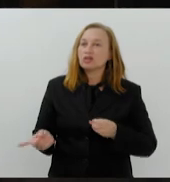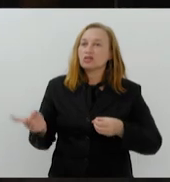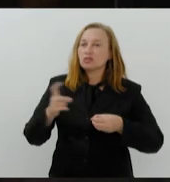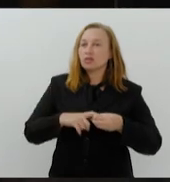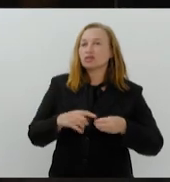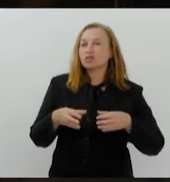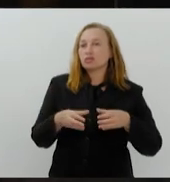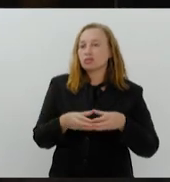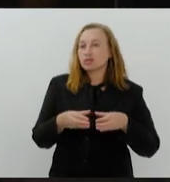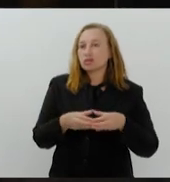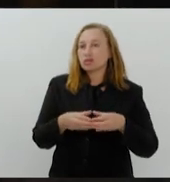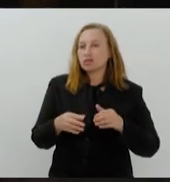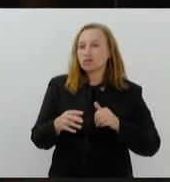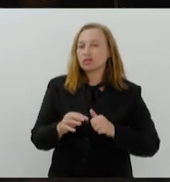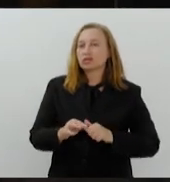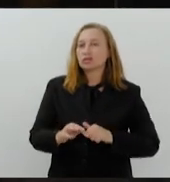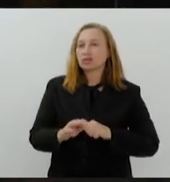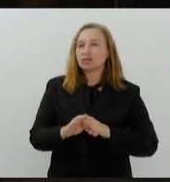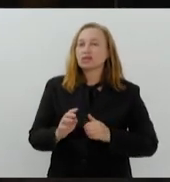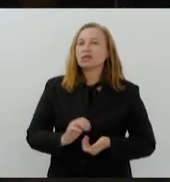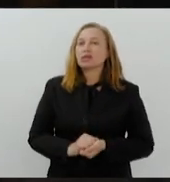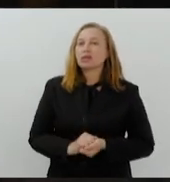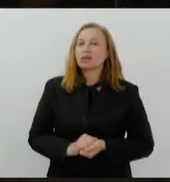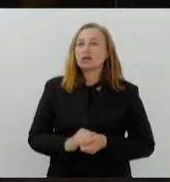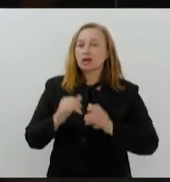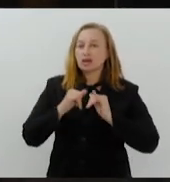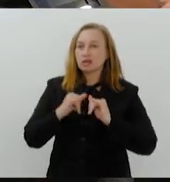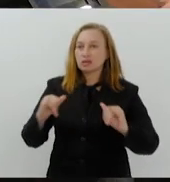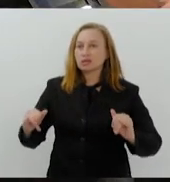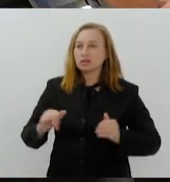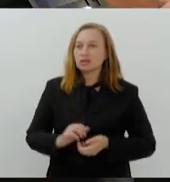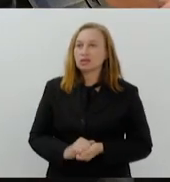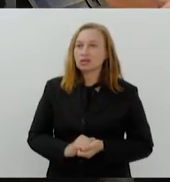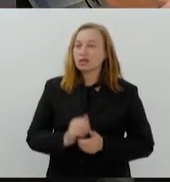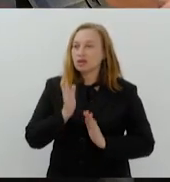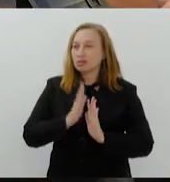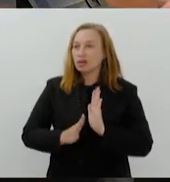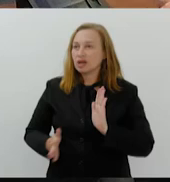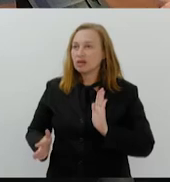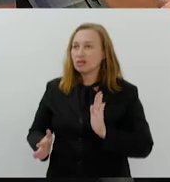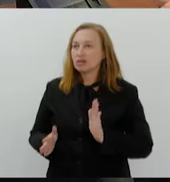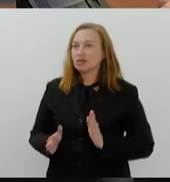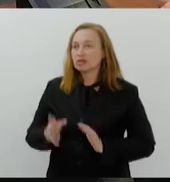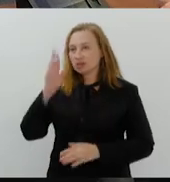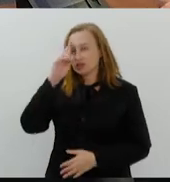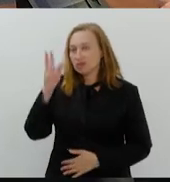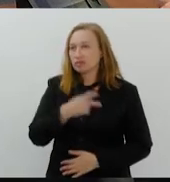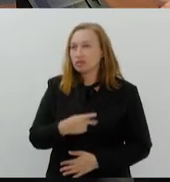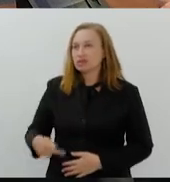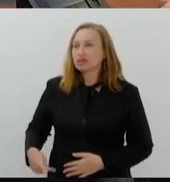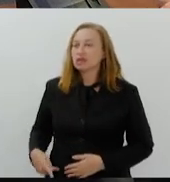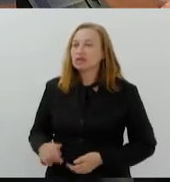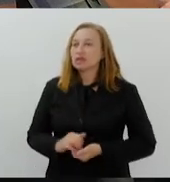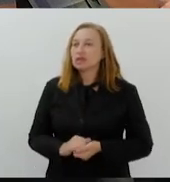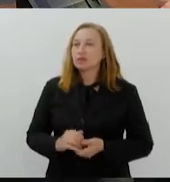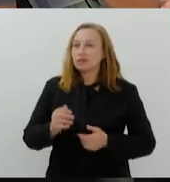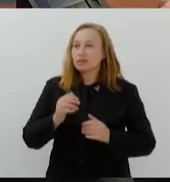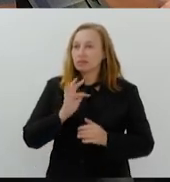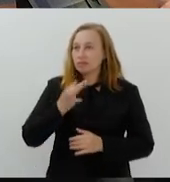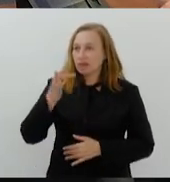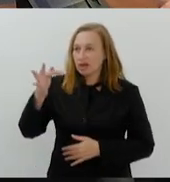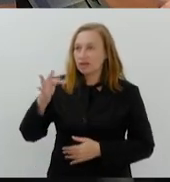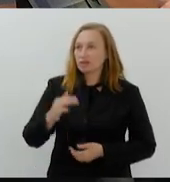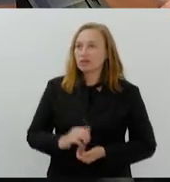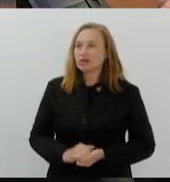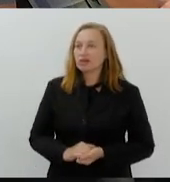retorna às comissões. Anuncio. Presidenta, pela ordem. É breve, deputada? Eu vou tentar ser o mais